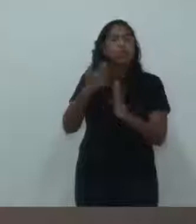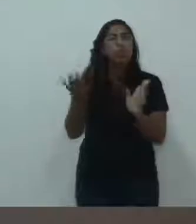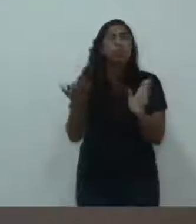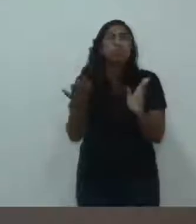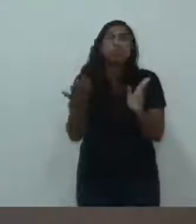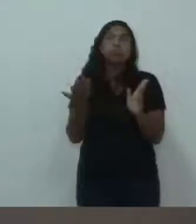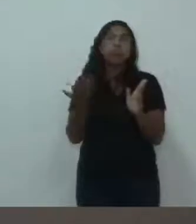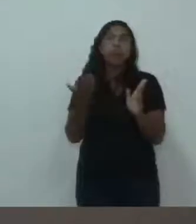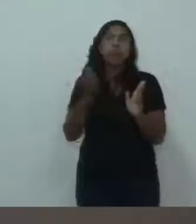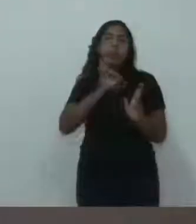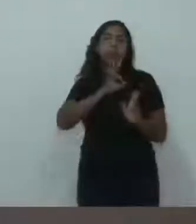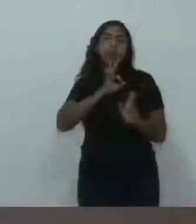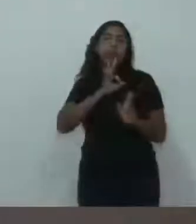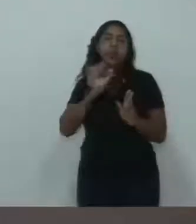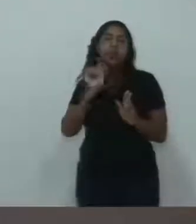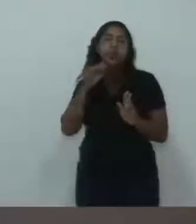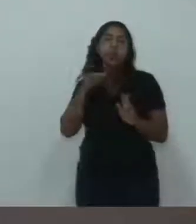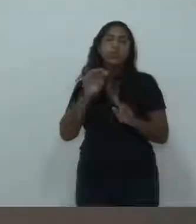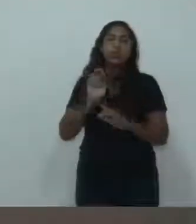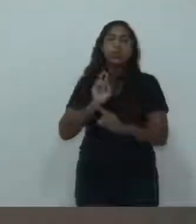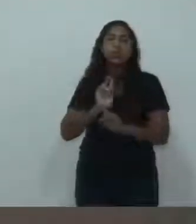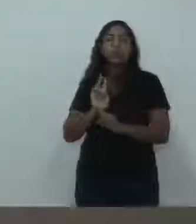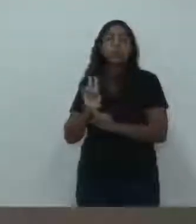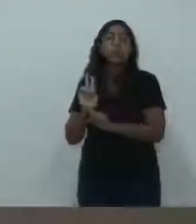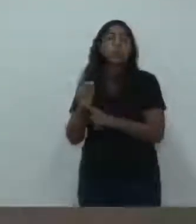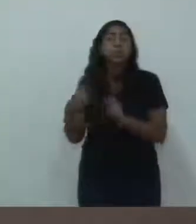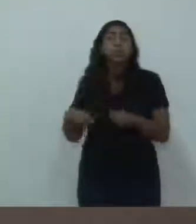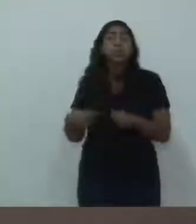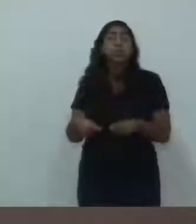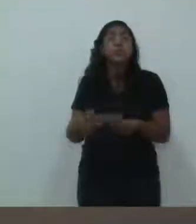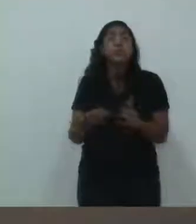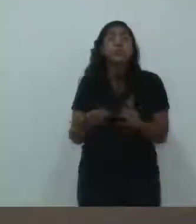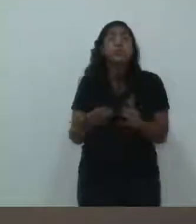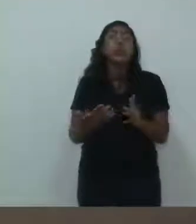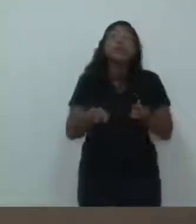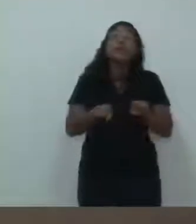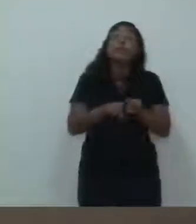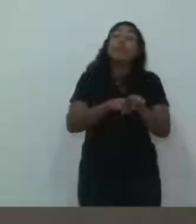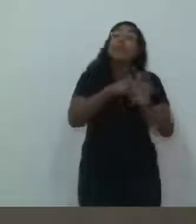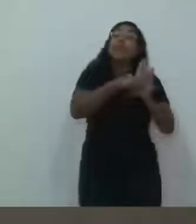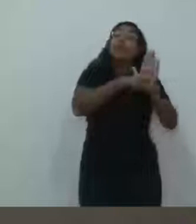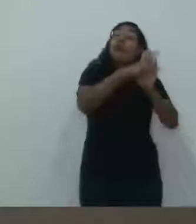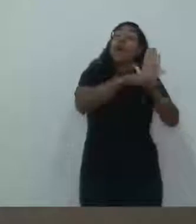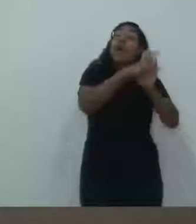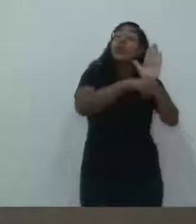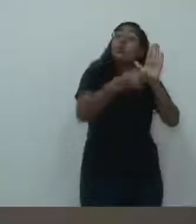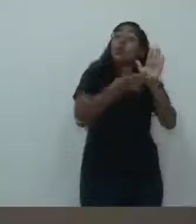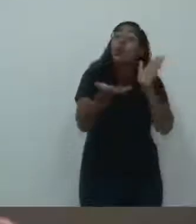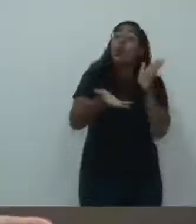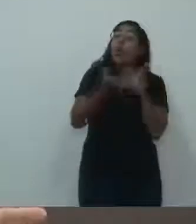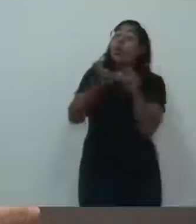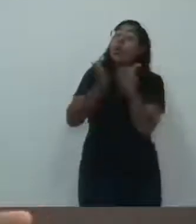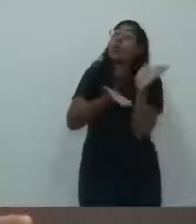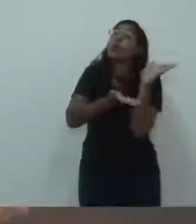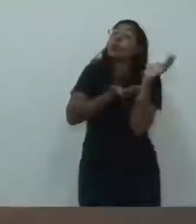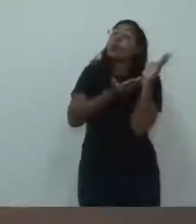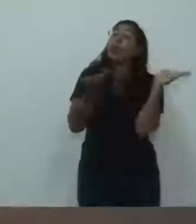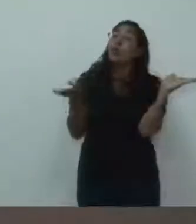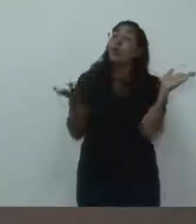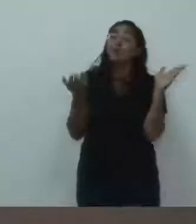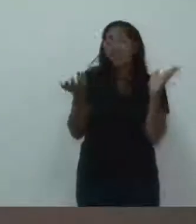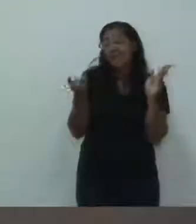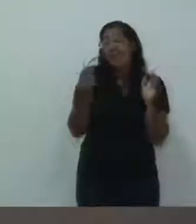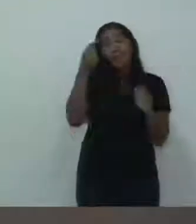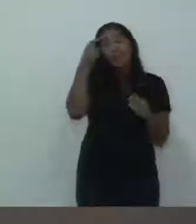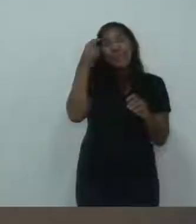presença dos jovens que não têm o que fazer, mas a gente precisa de uma política pública que cuide desses jovens também. Senão é enxugar gelo. Não